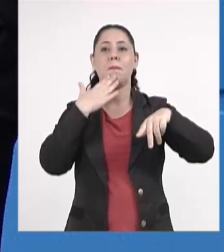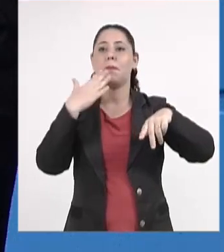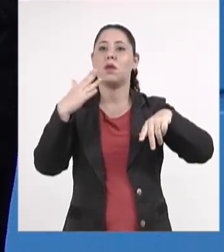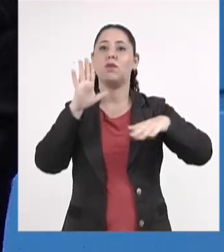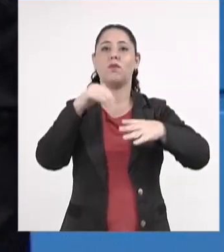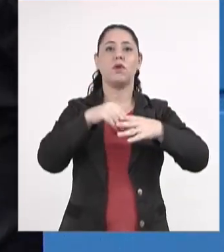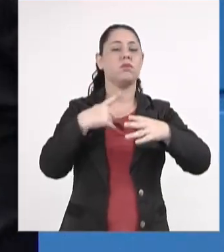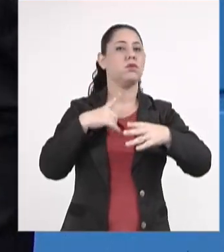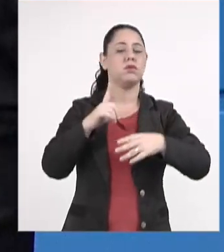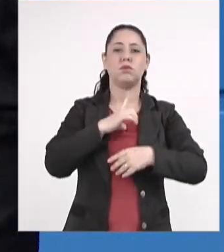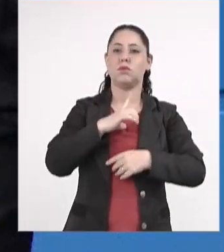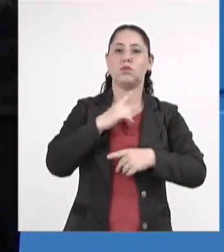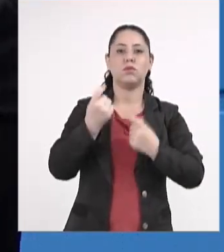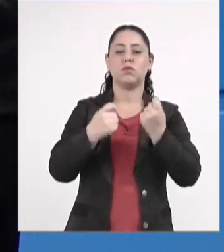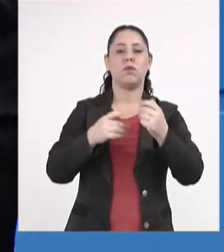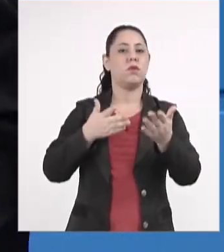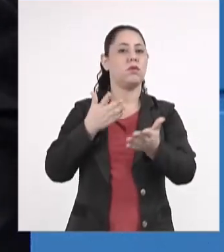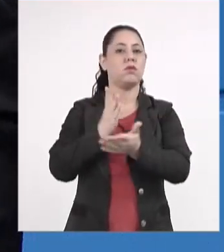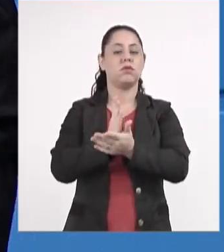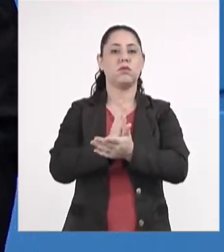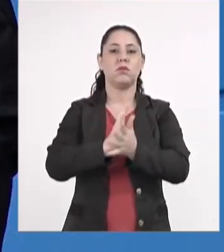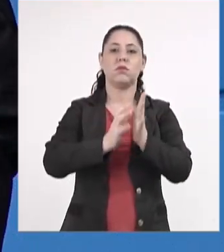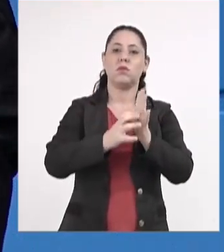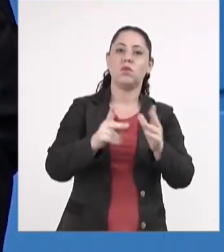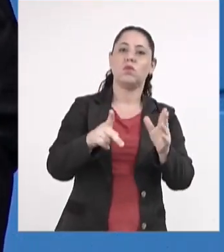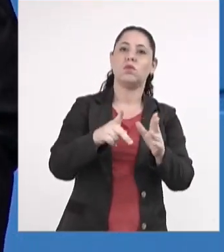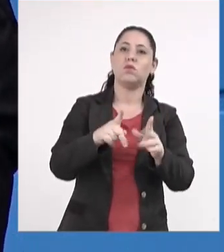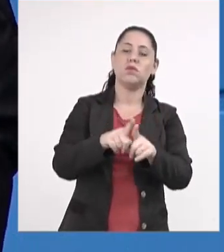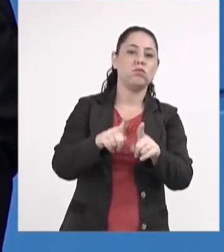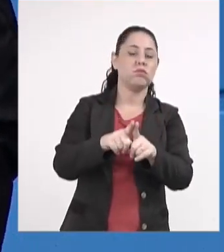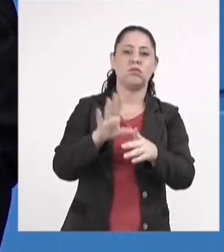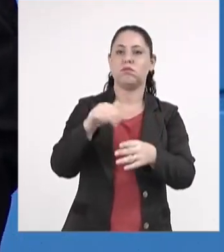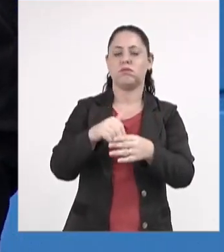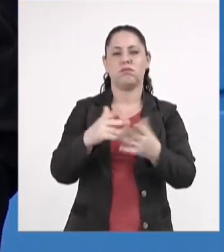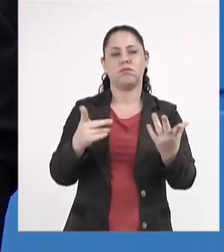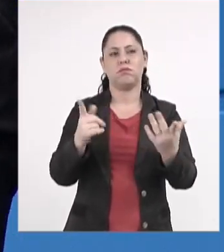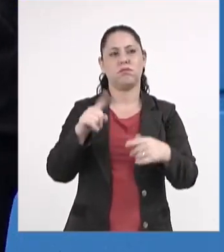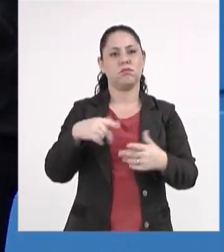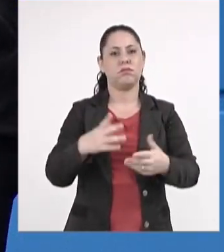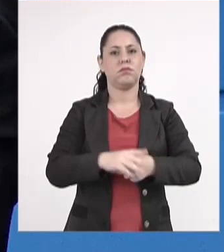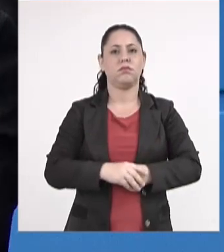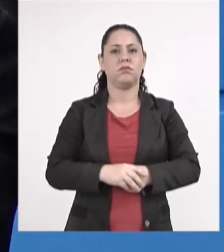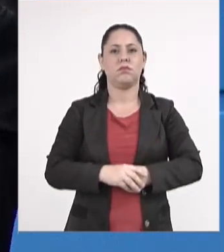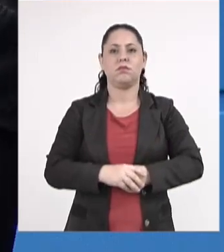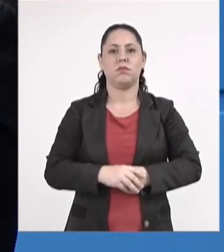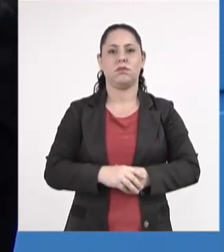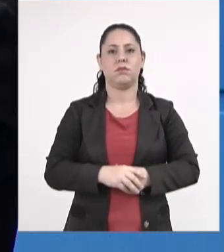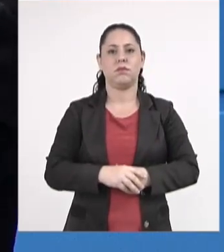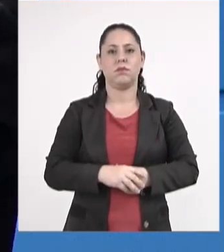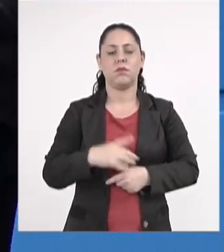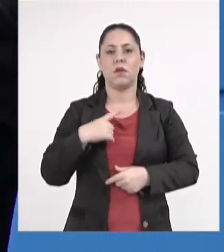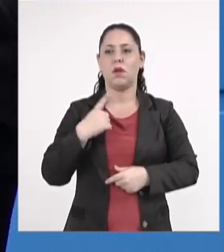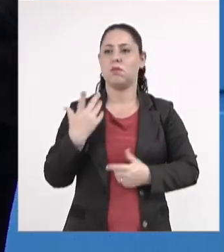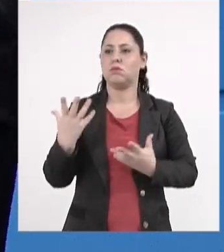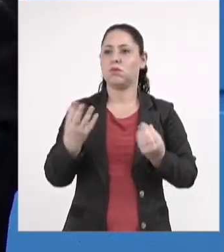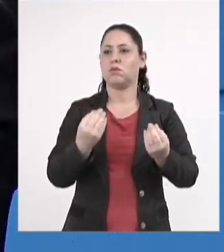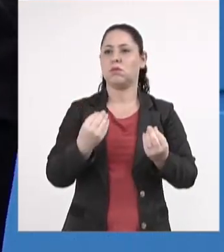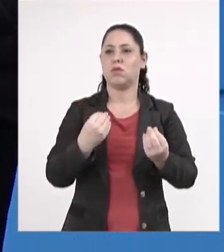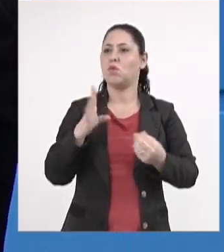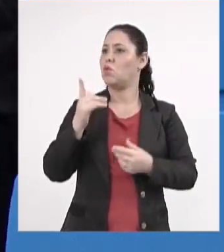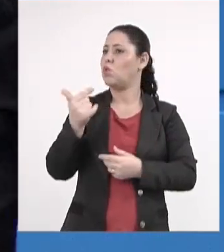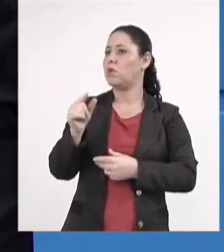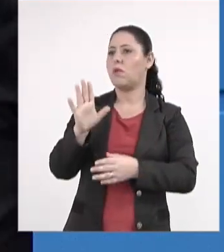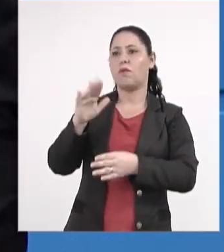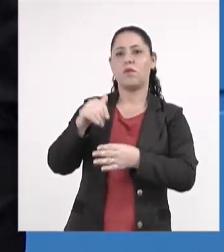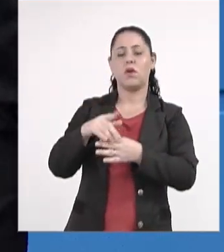voto mas não tiveram a aprovação popular de ter votos Então isso é uma mensagem muito para dizer assim ela não teve